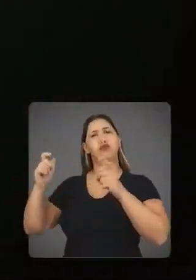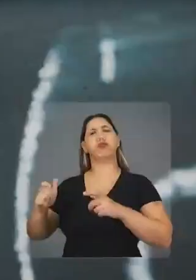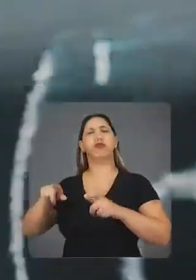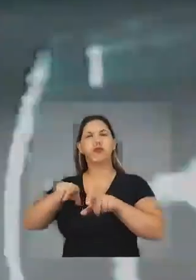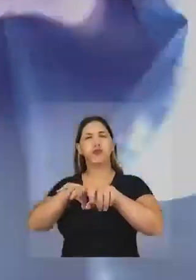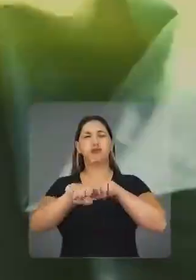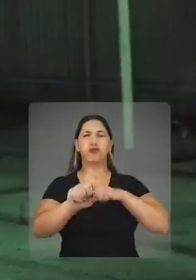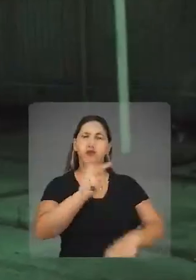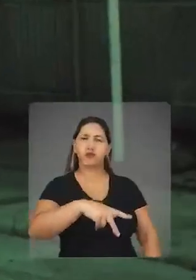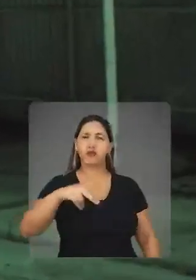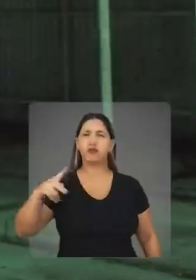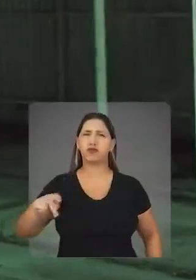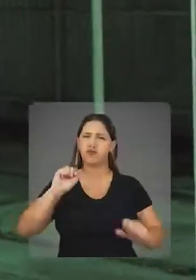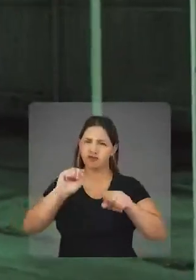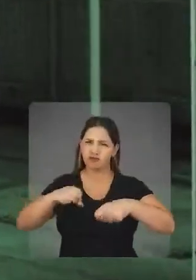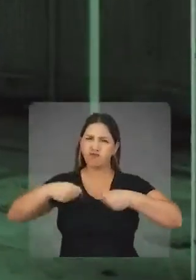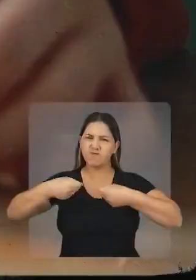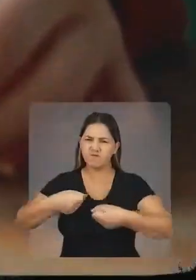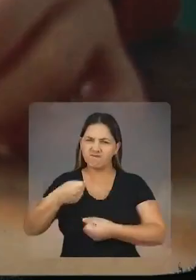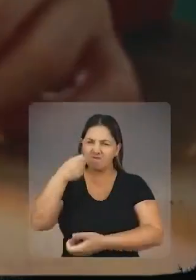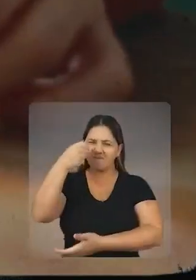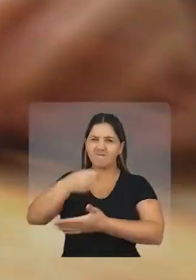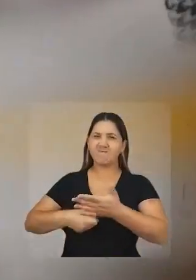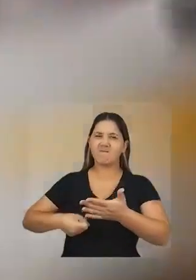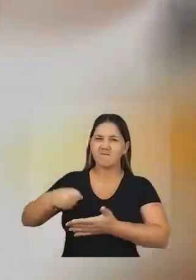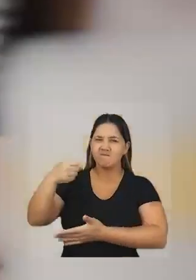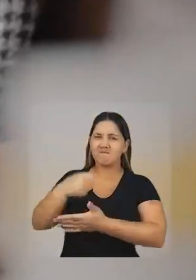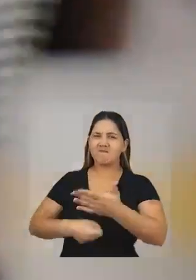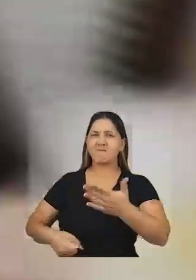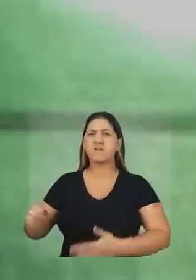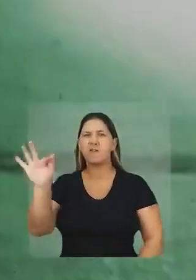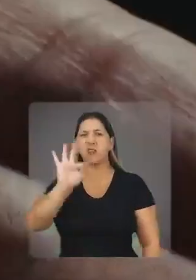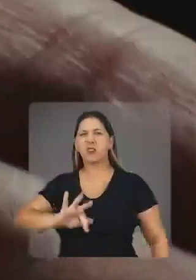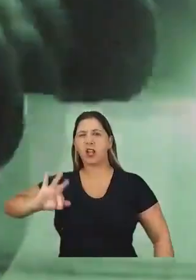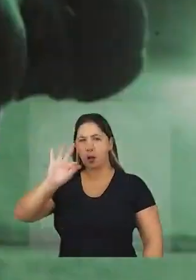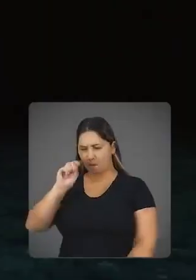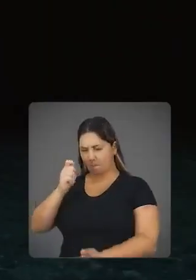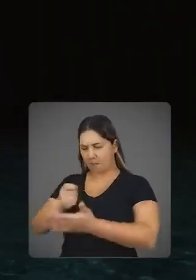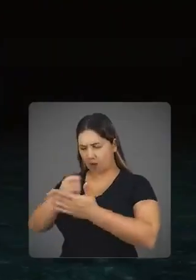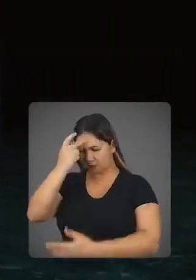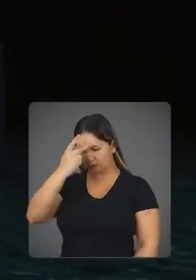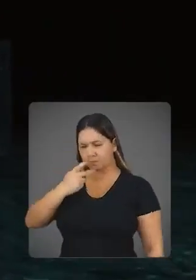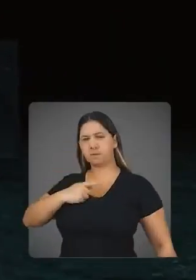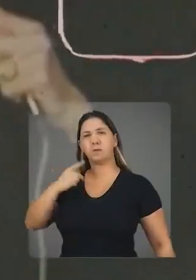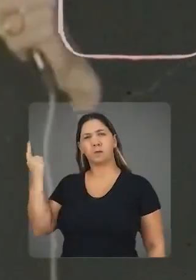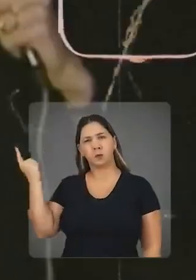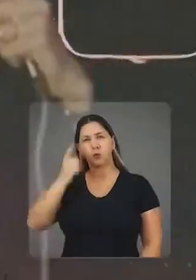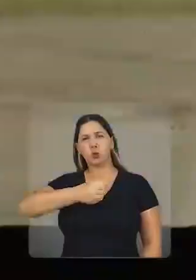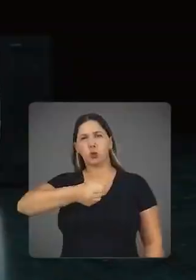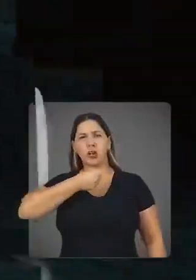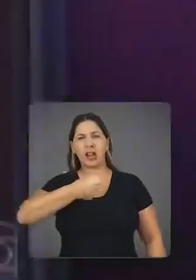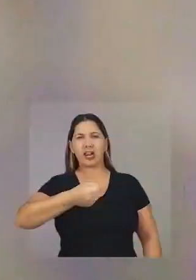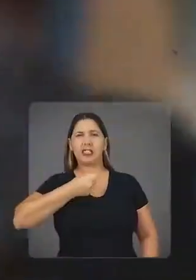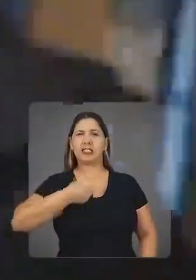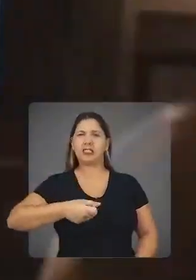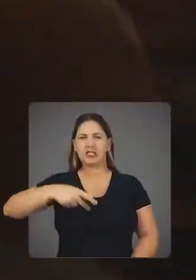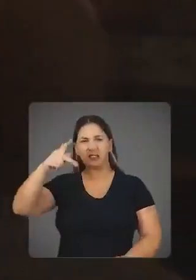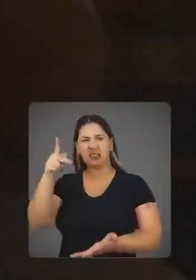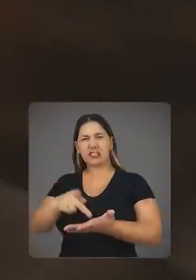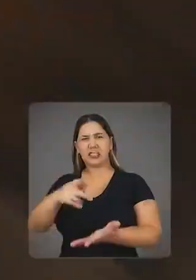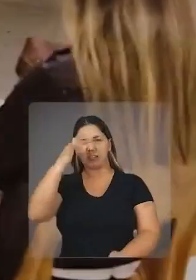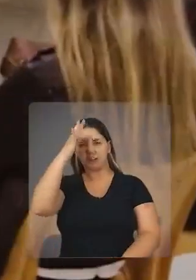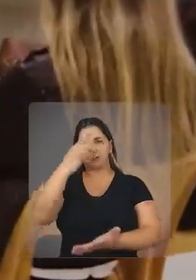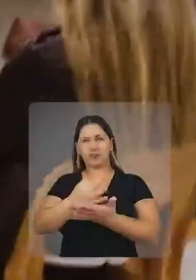Professora guerreira com muita dedicação, pagou sua faculdade com próprio suor e fé. Jornalista de verdade, firme e forte, sempre de